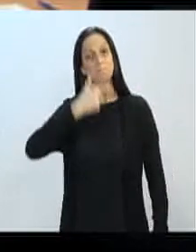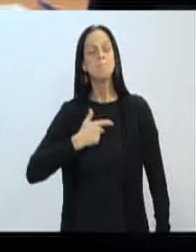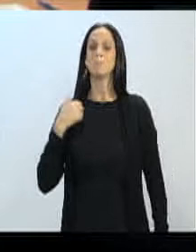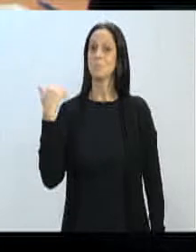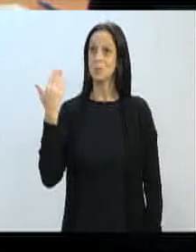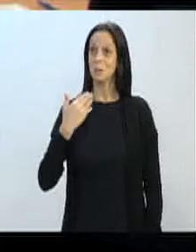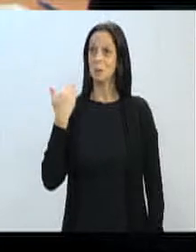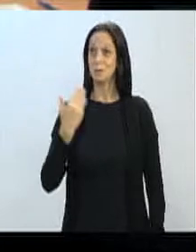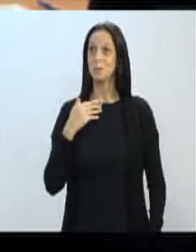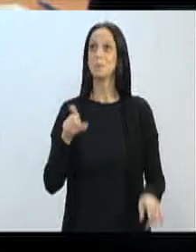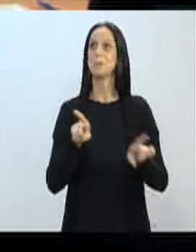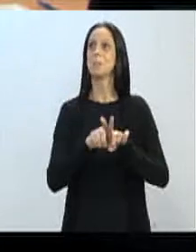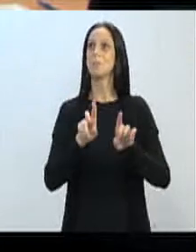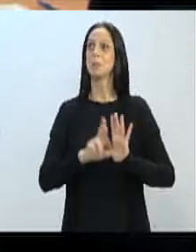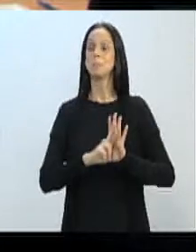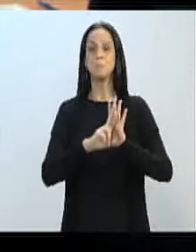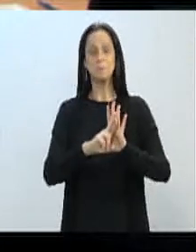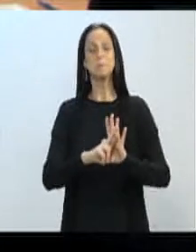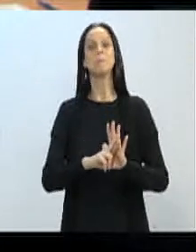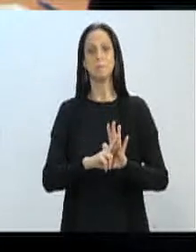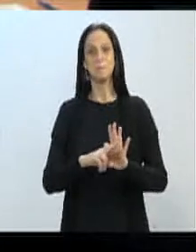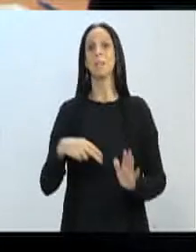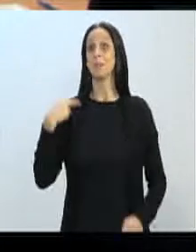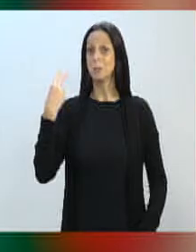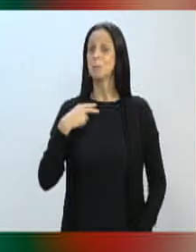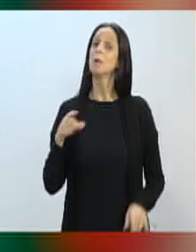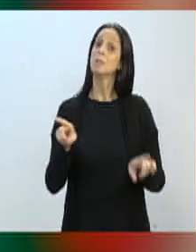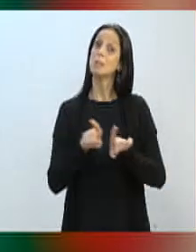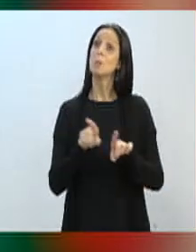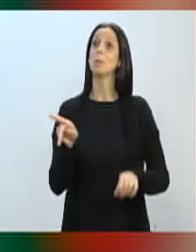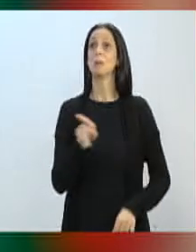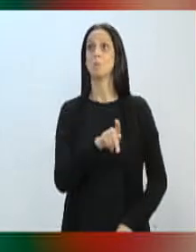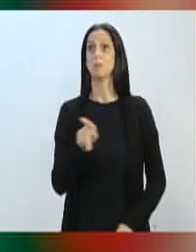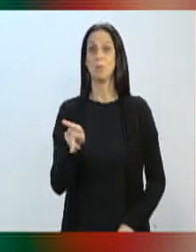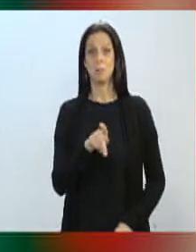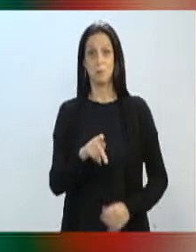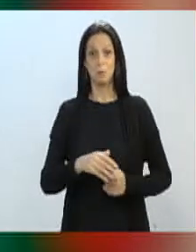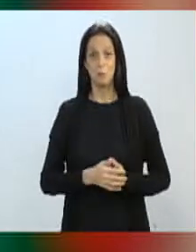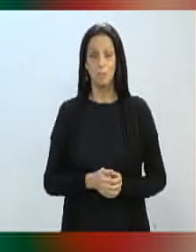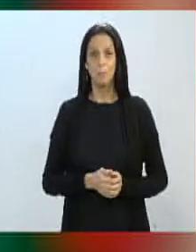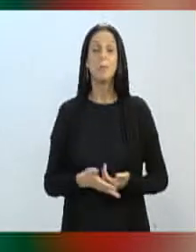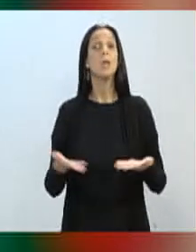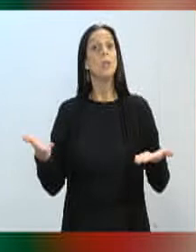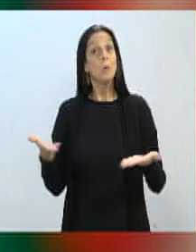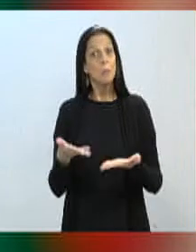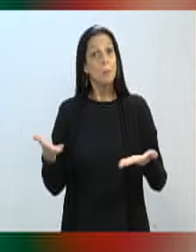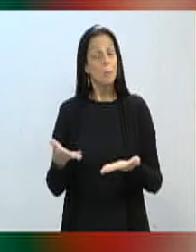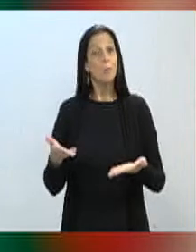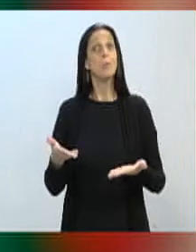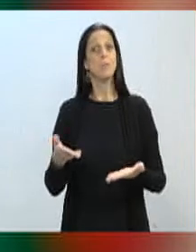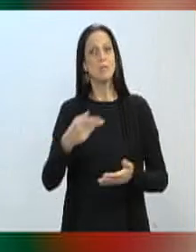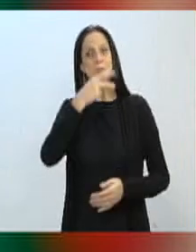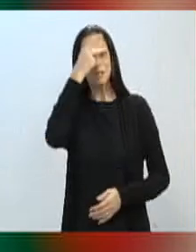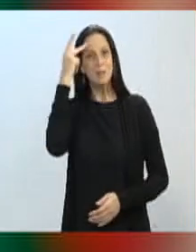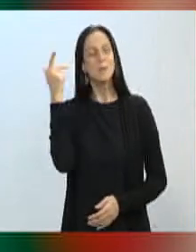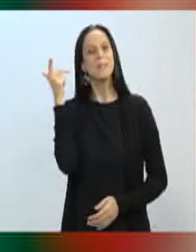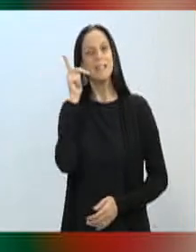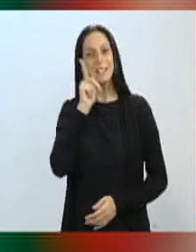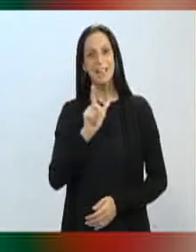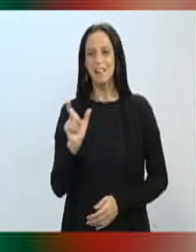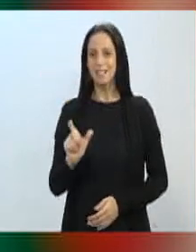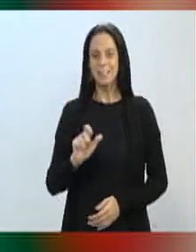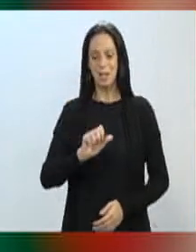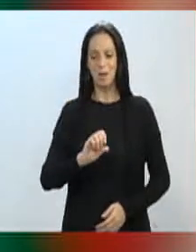é estando representando como Vereador e por ser professor e muitos desses que receberam hoje a carteira foram meus alunos na